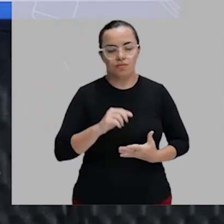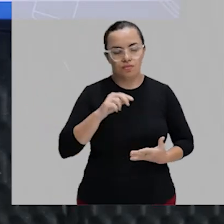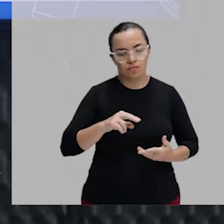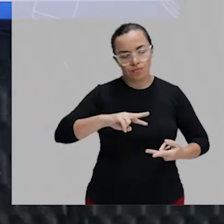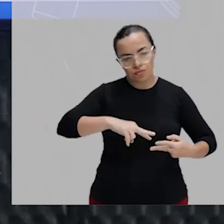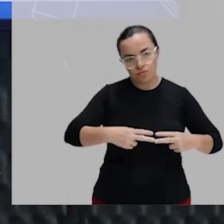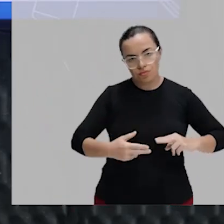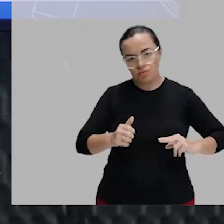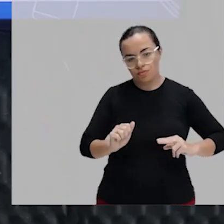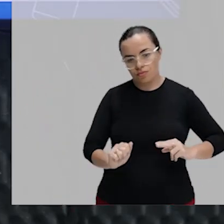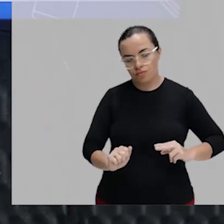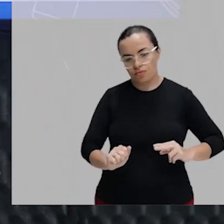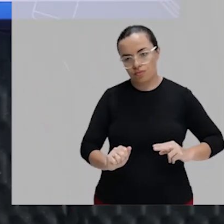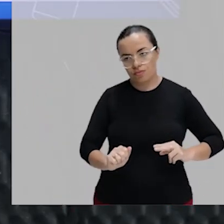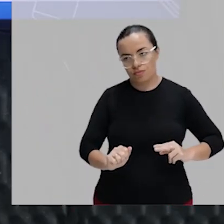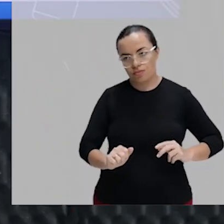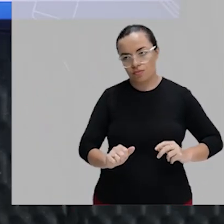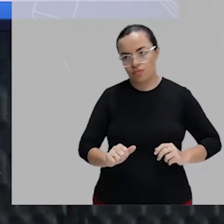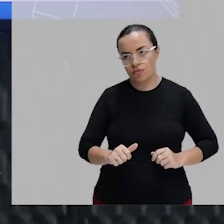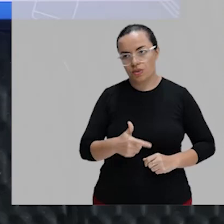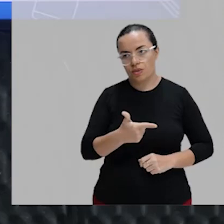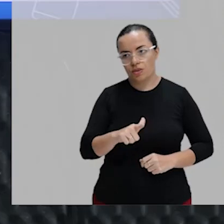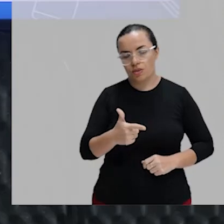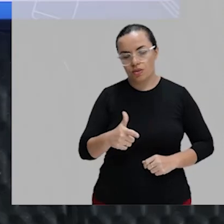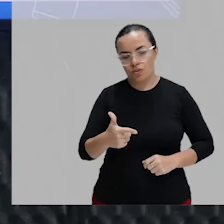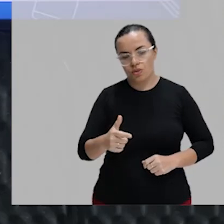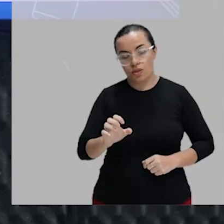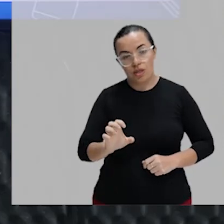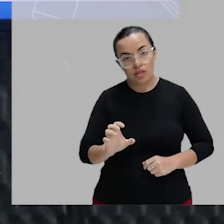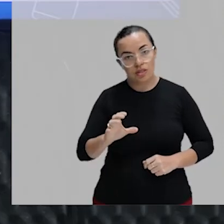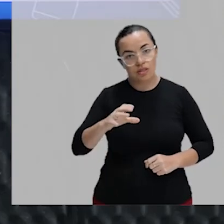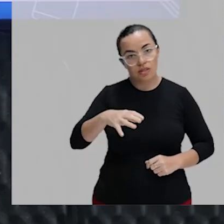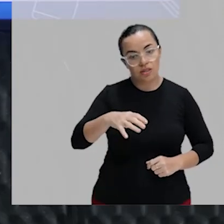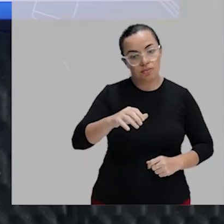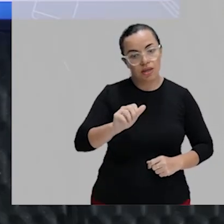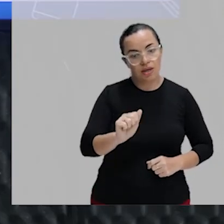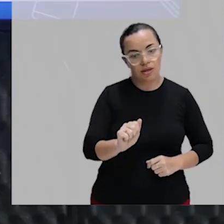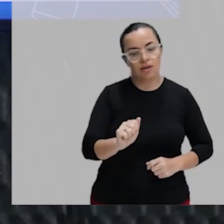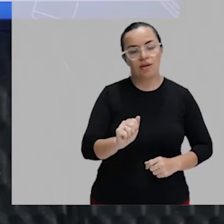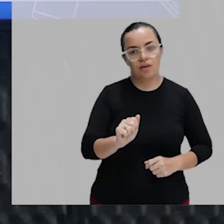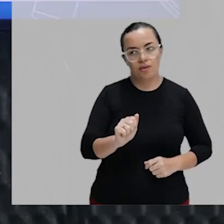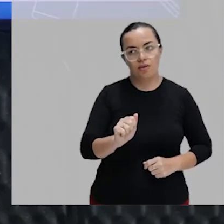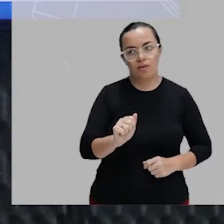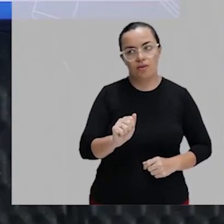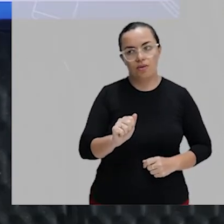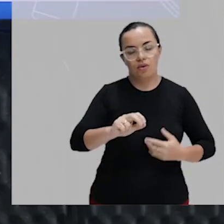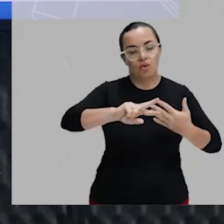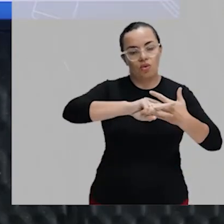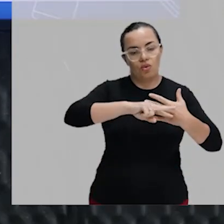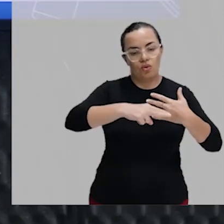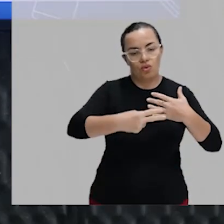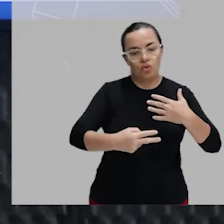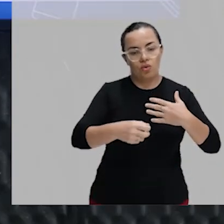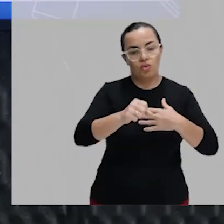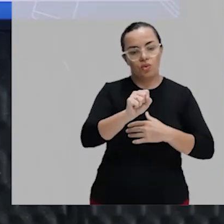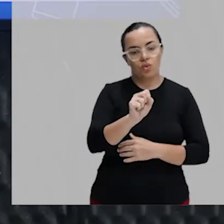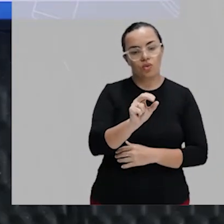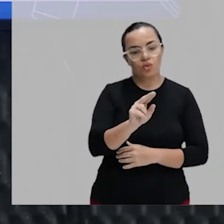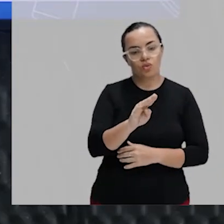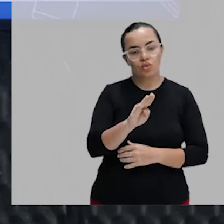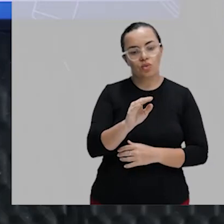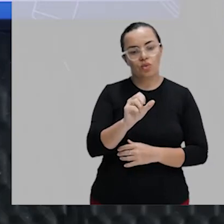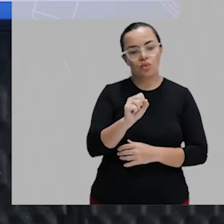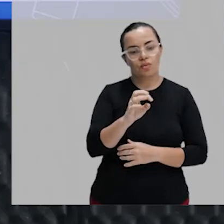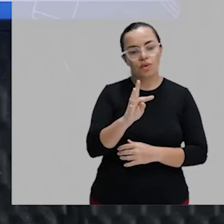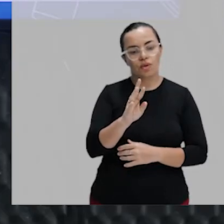função do gene A, não vai ter a enzima A. Consequentemente, o substrato 1 não vai ser convertido no